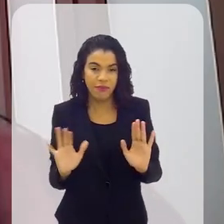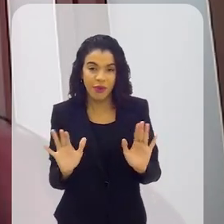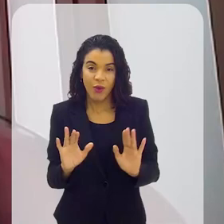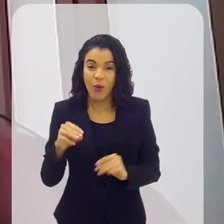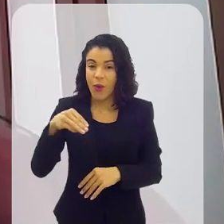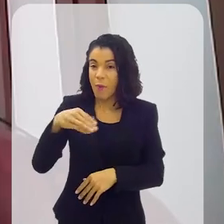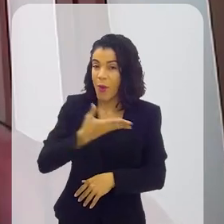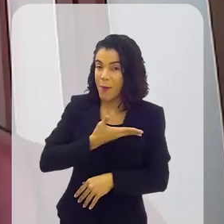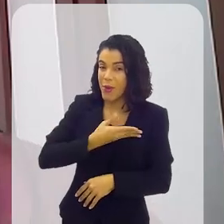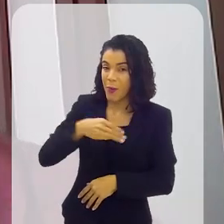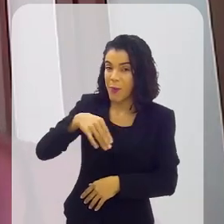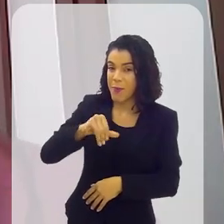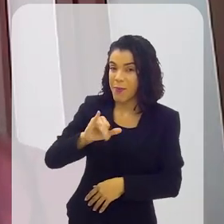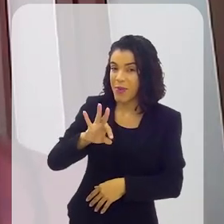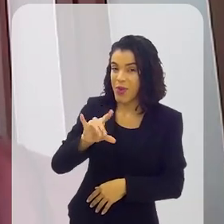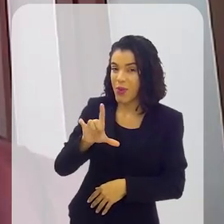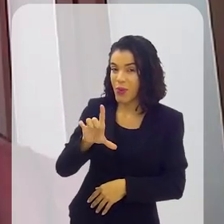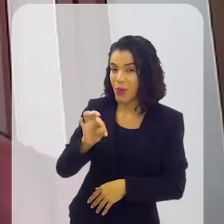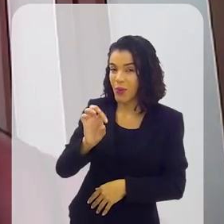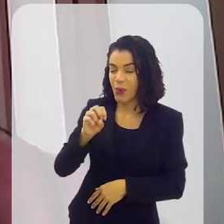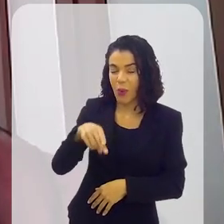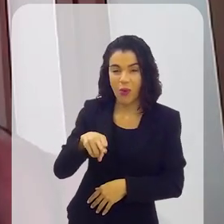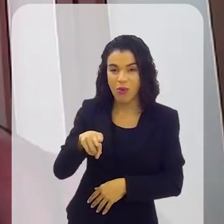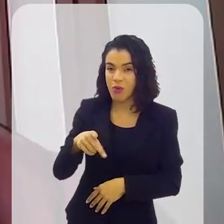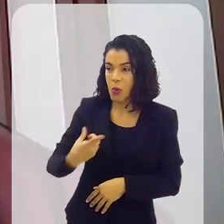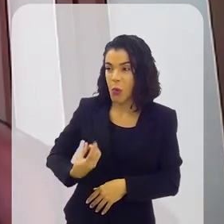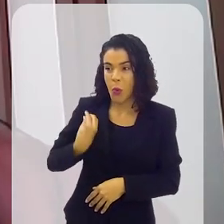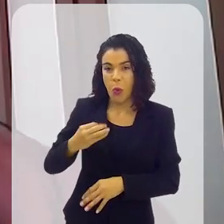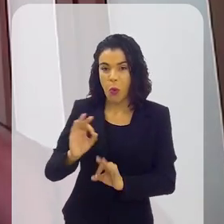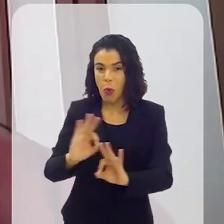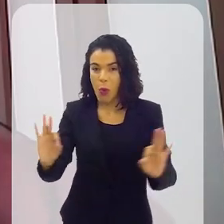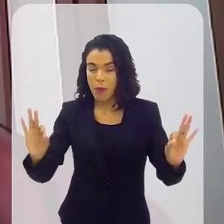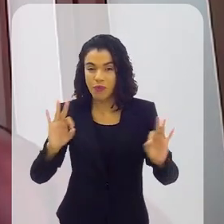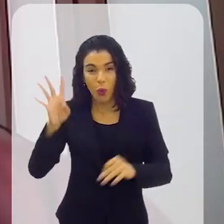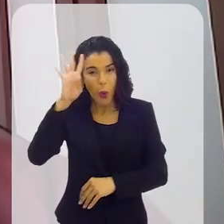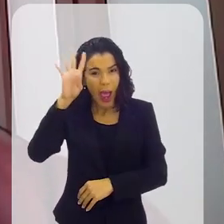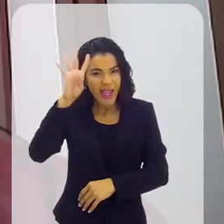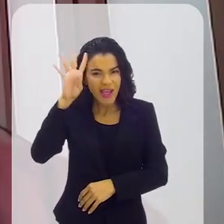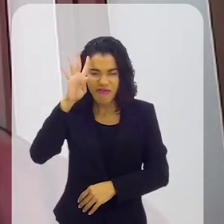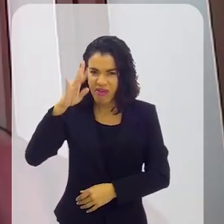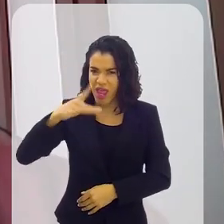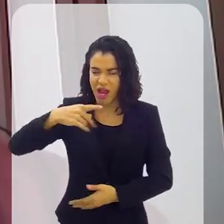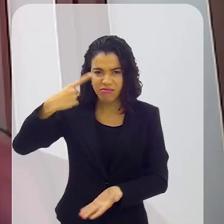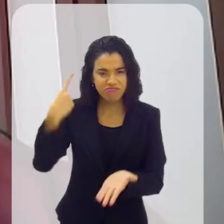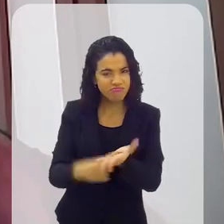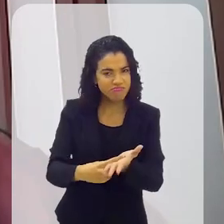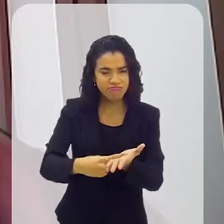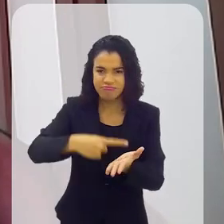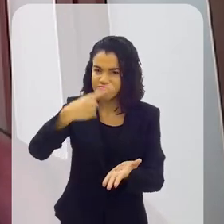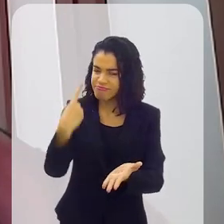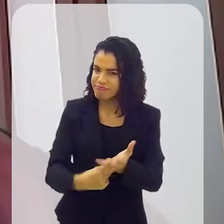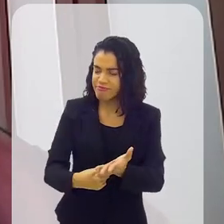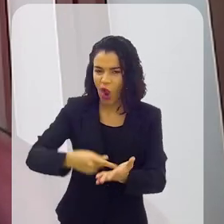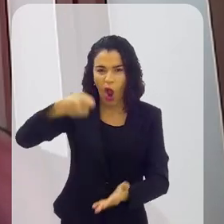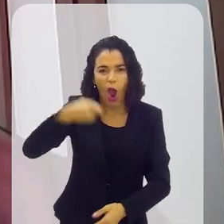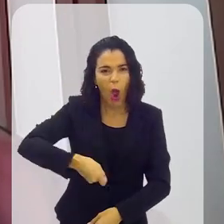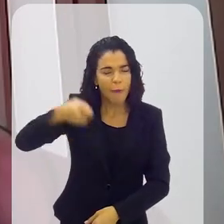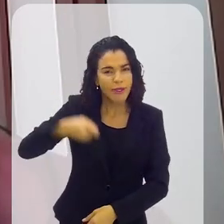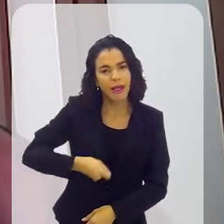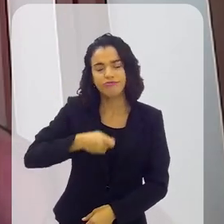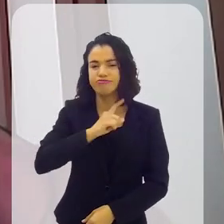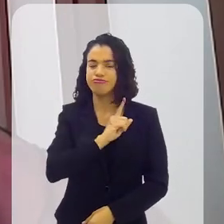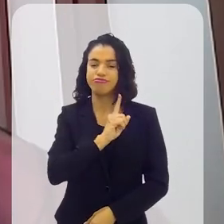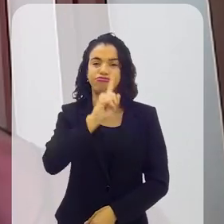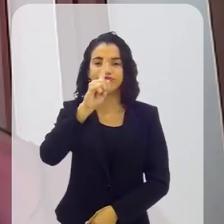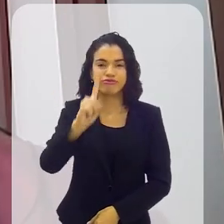Milton nem apareceu nesse dia. E a partir dessa noite, toda quarta era um compromisso ir para o Cacique, porque